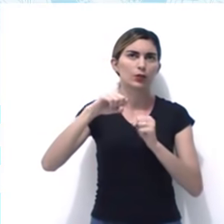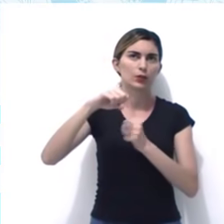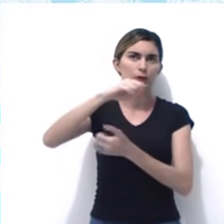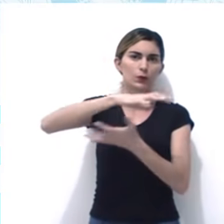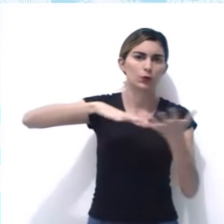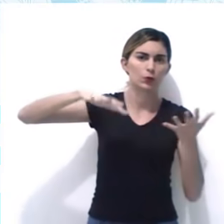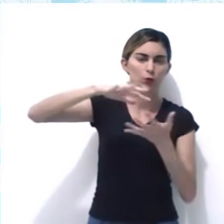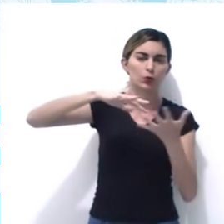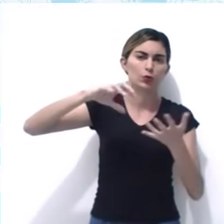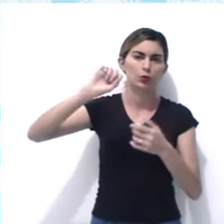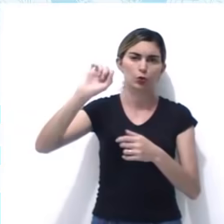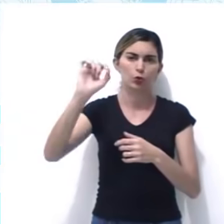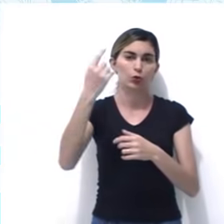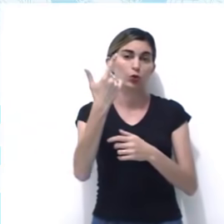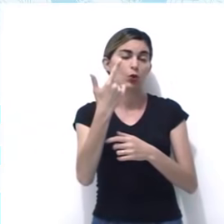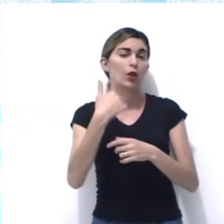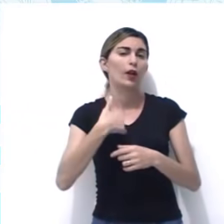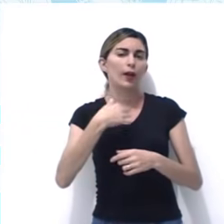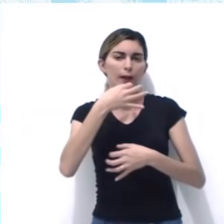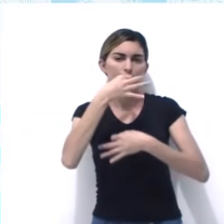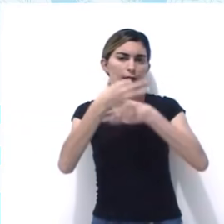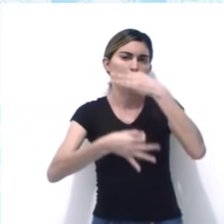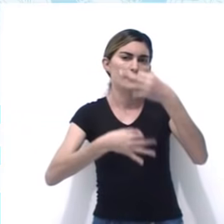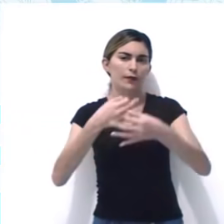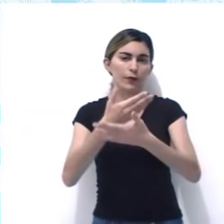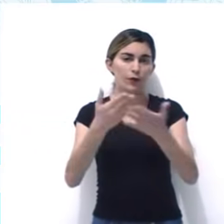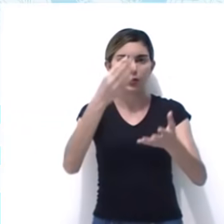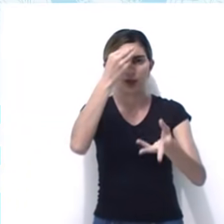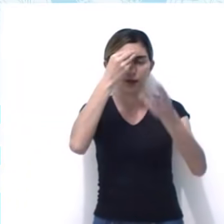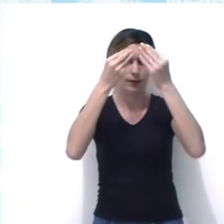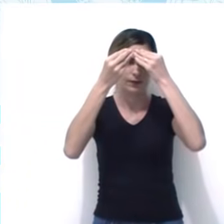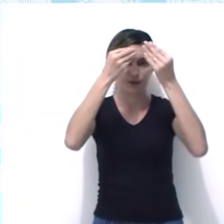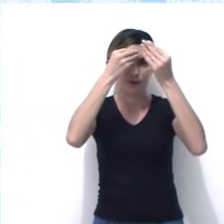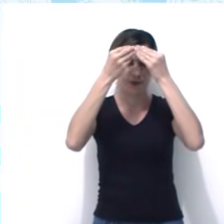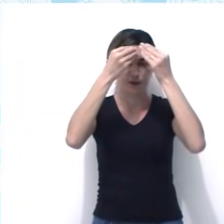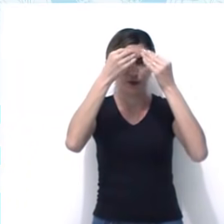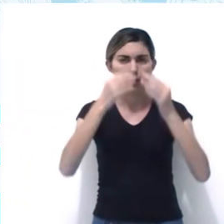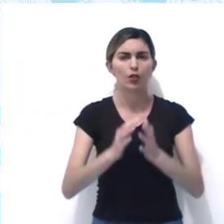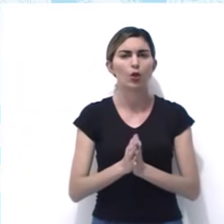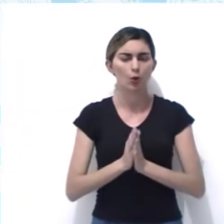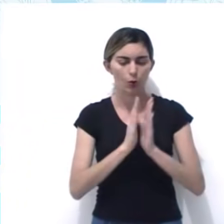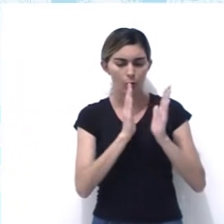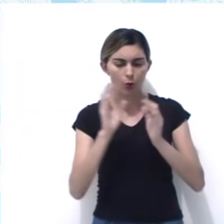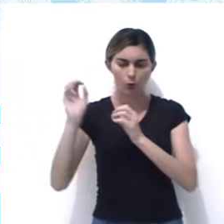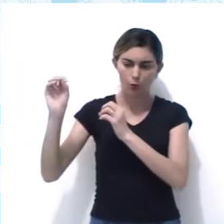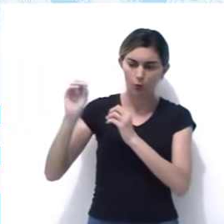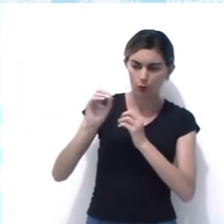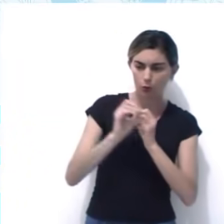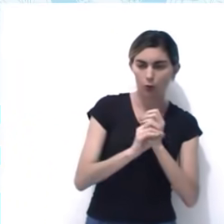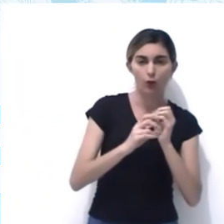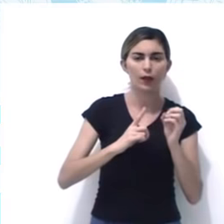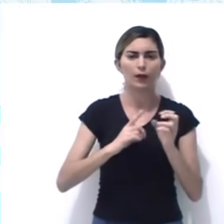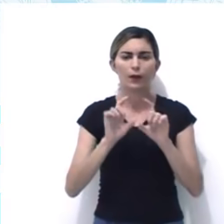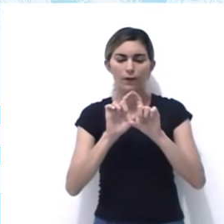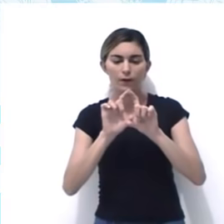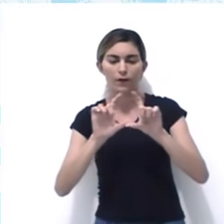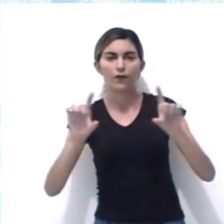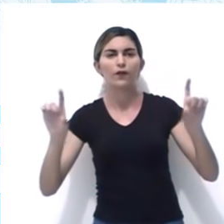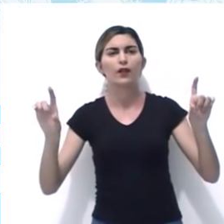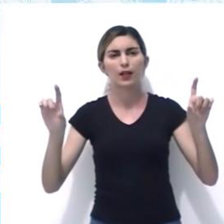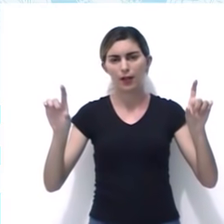uma dica que eu gostaria de dar para vocês para memorizar essa ordem existe uma frase que é